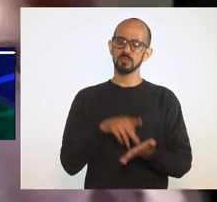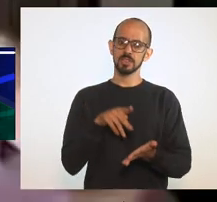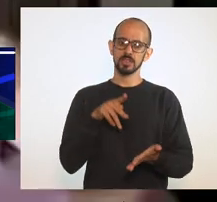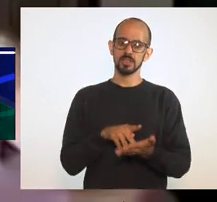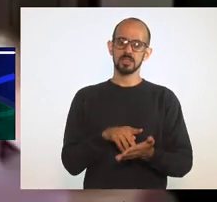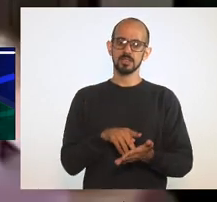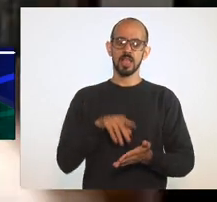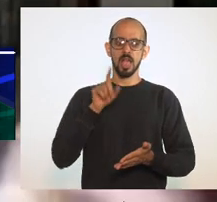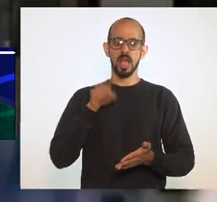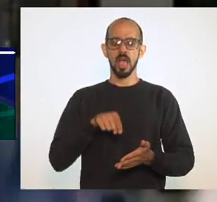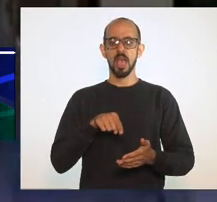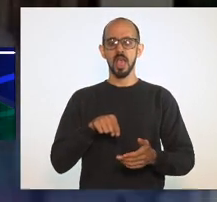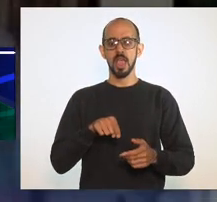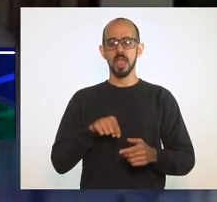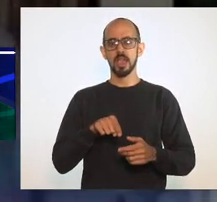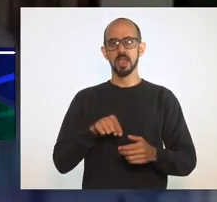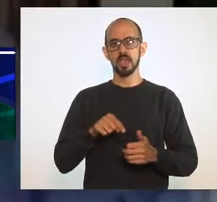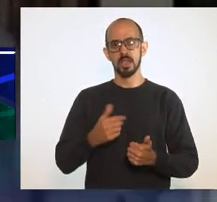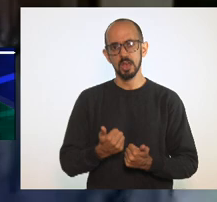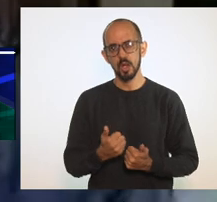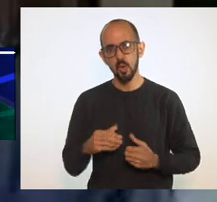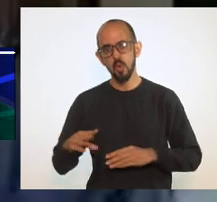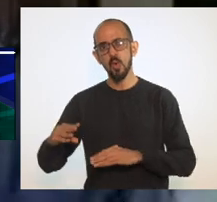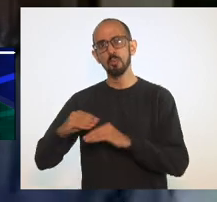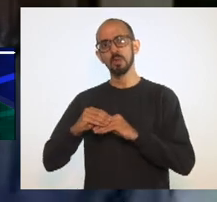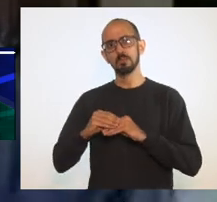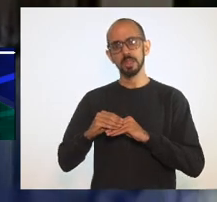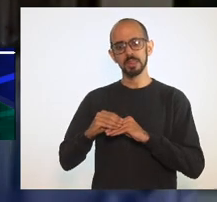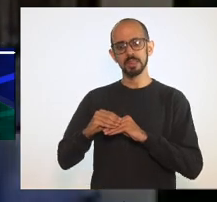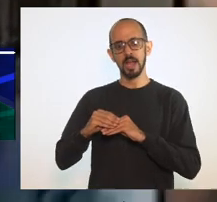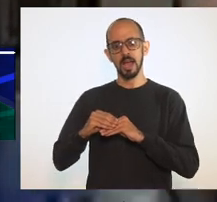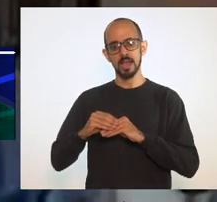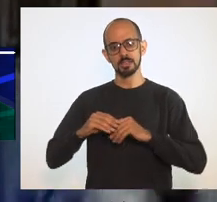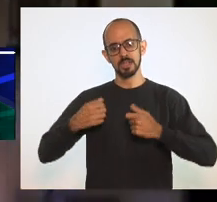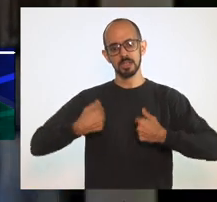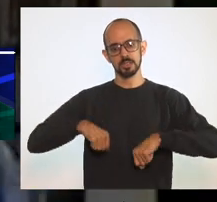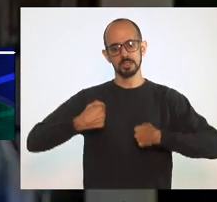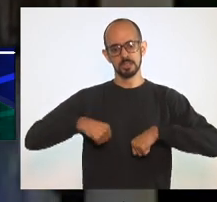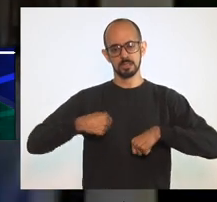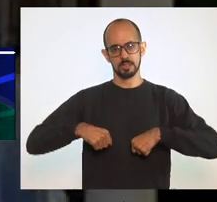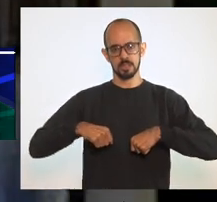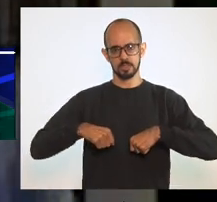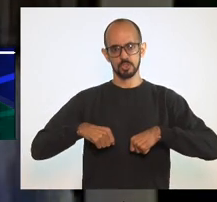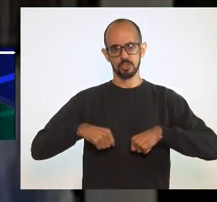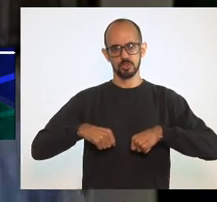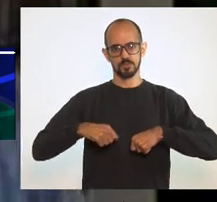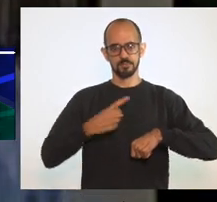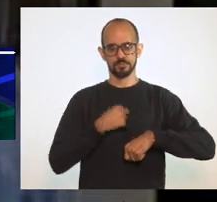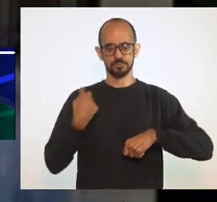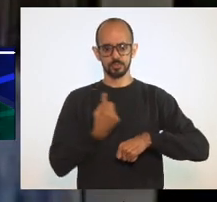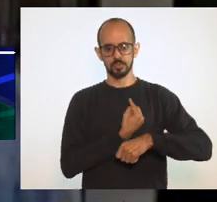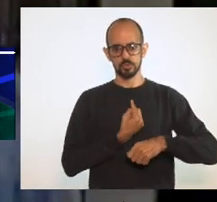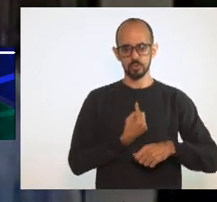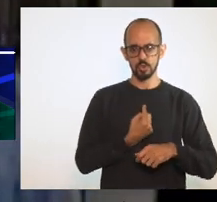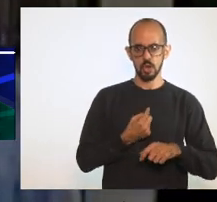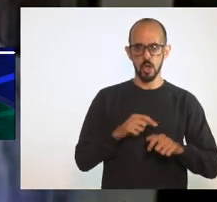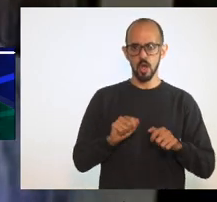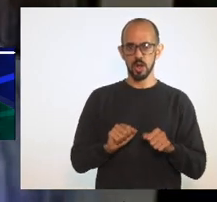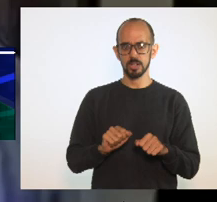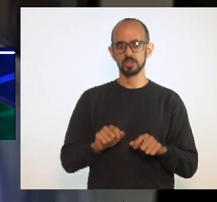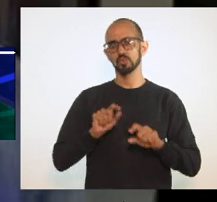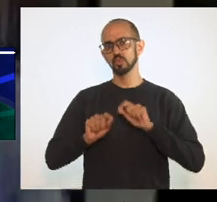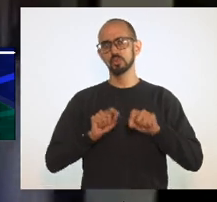a suprir esta necessidade. Ou seja, nós advogamos o